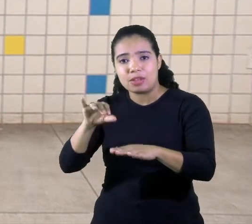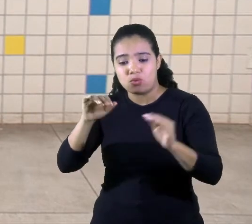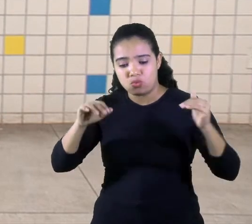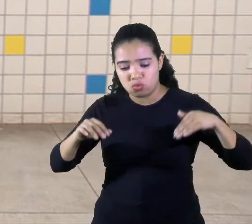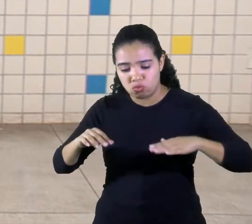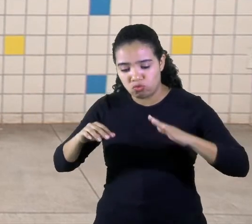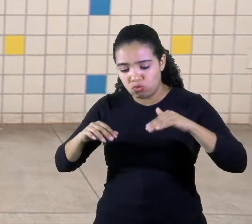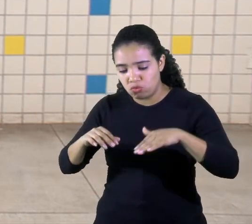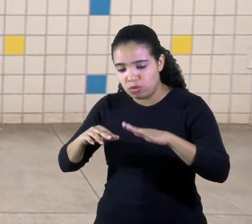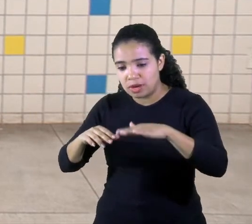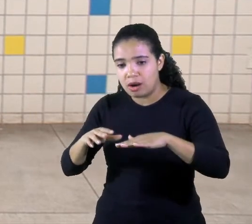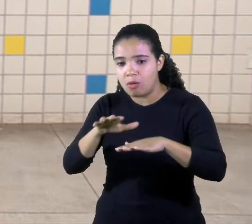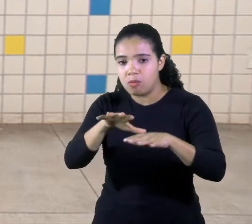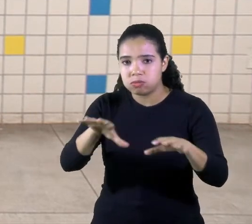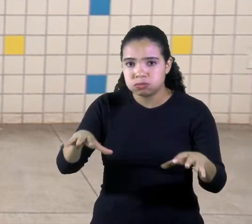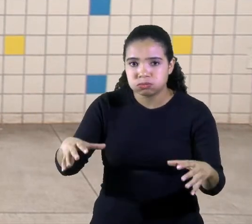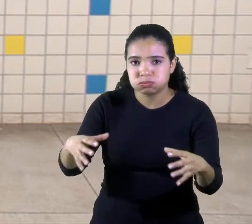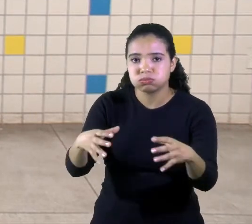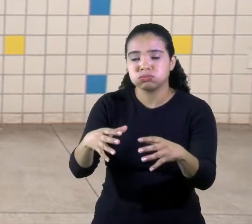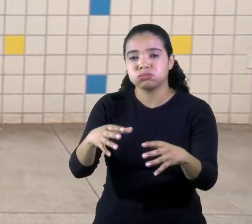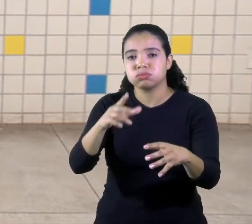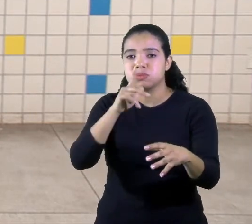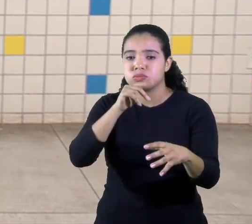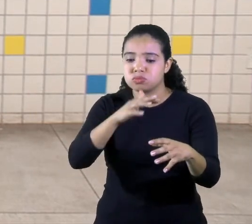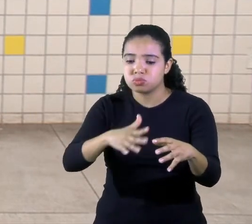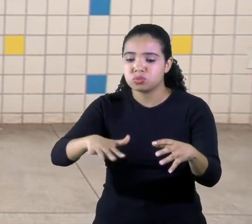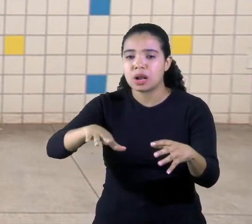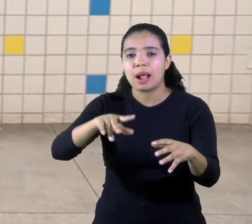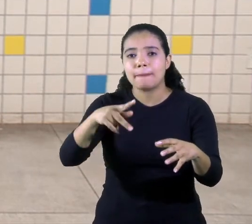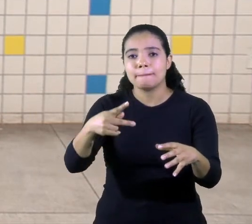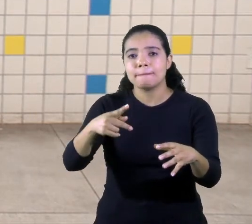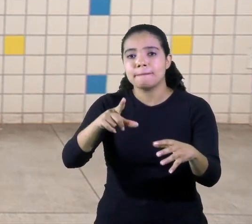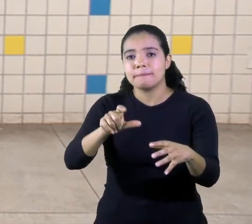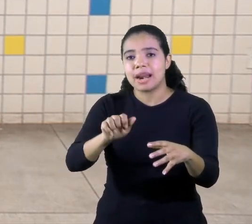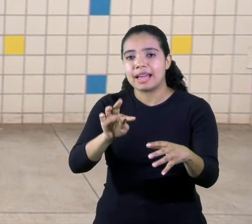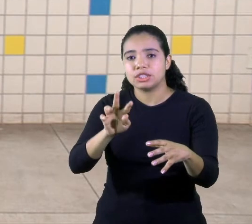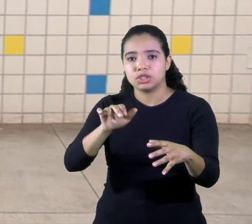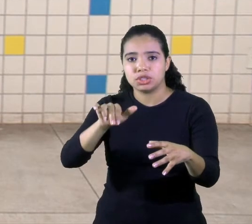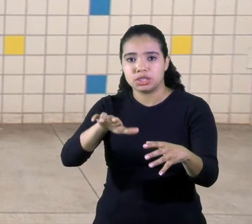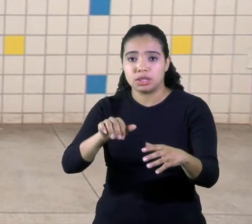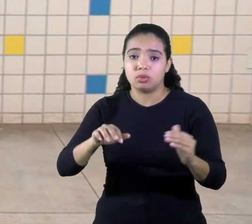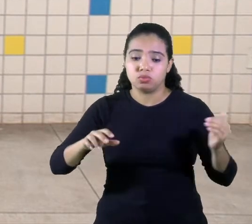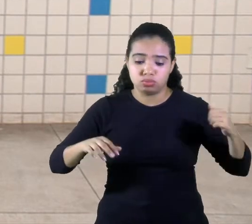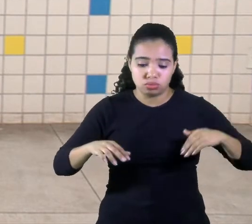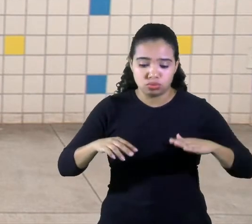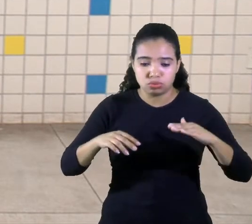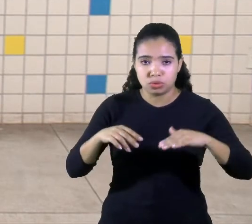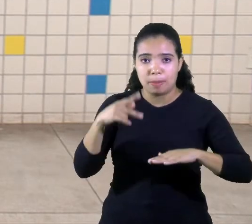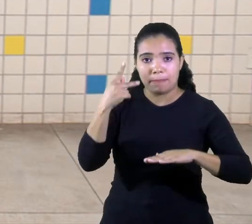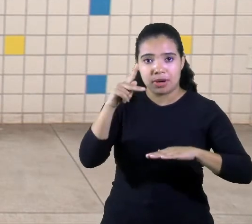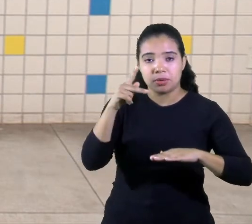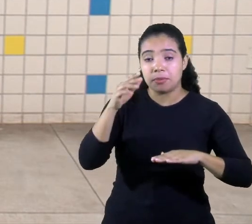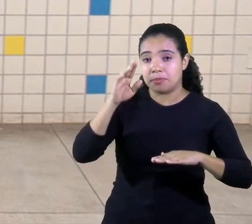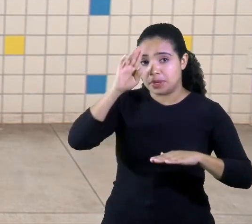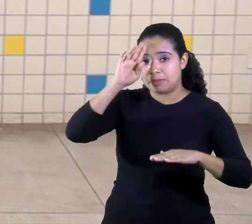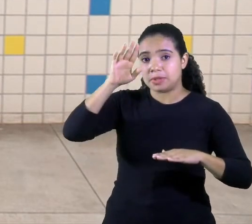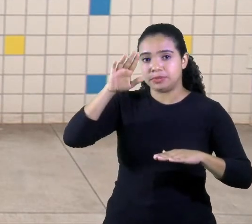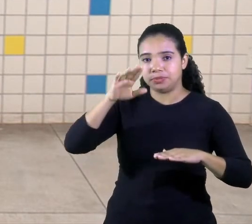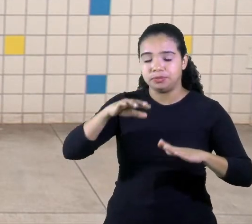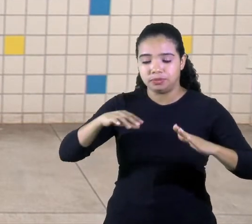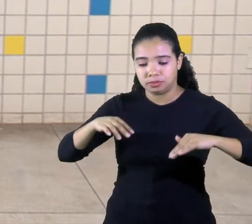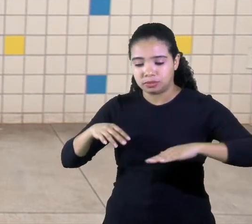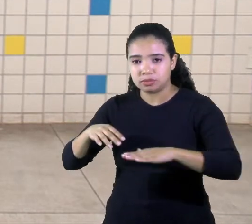Bacia Platina. O Rio Paraguai, principalmente, que é o rio que corta o país no Paraguai,